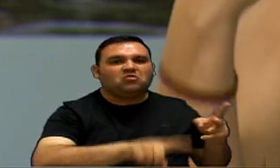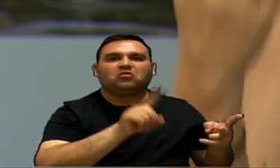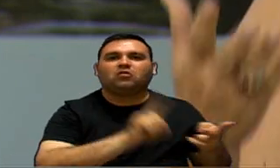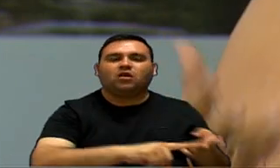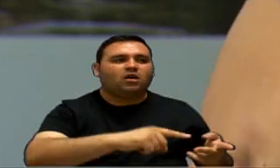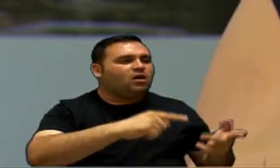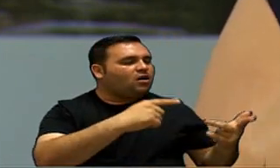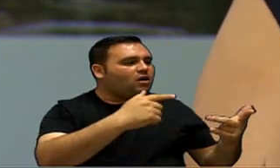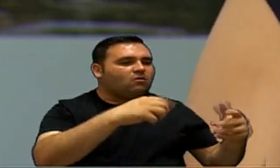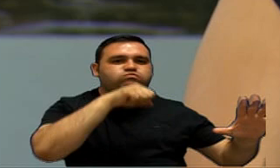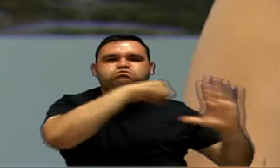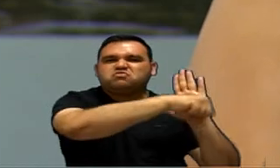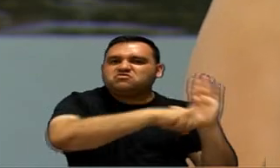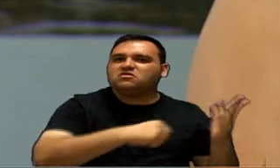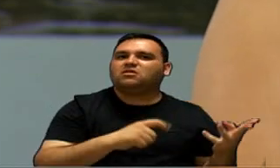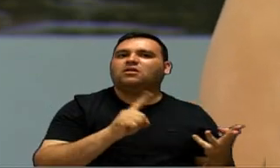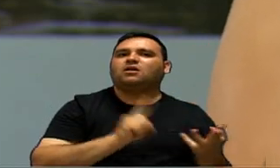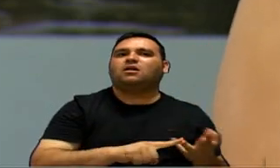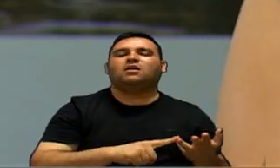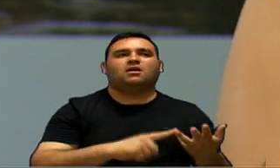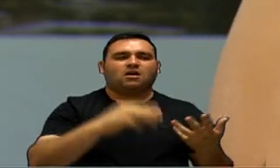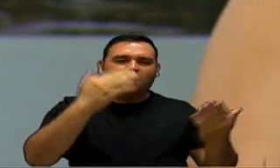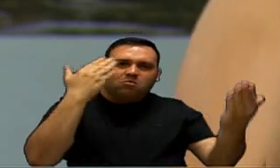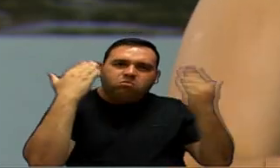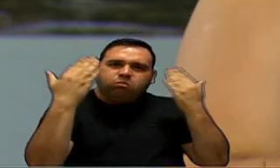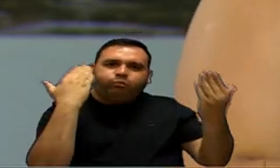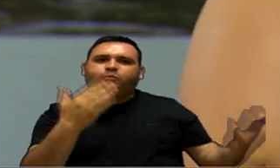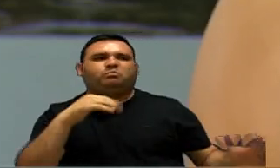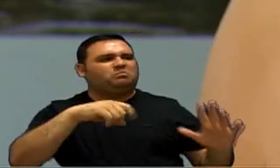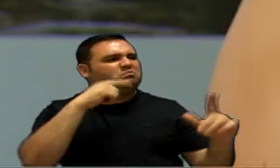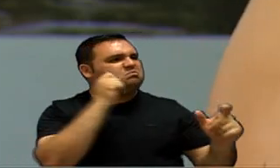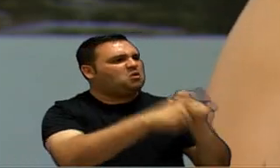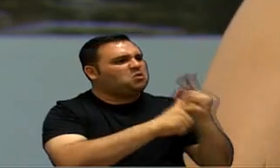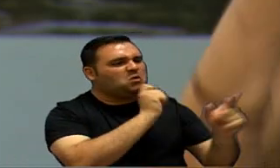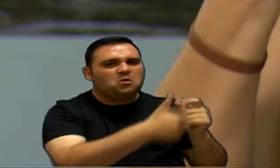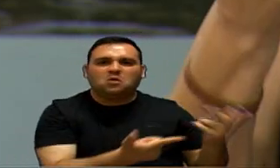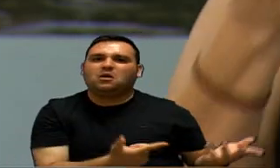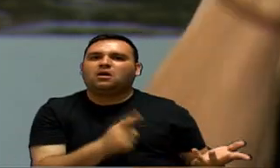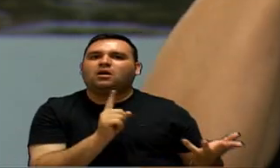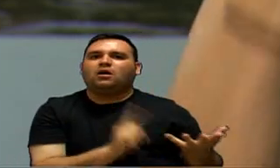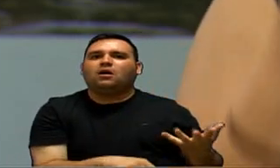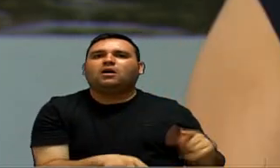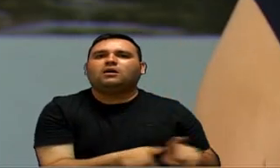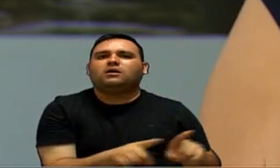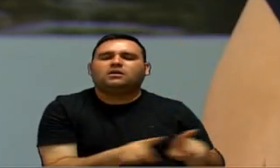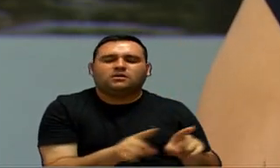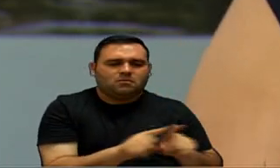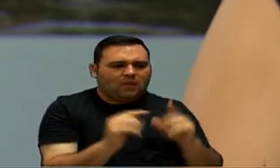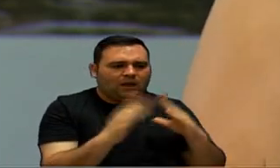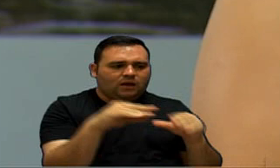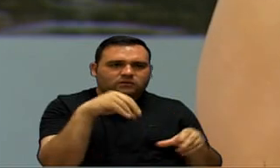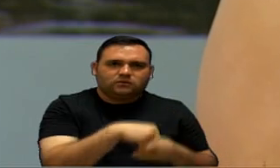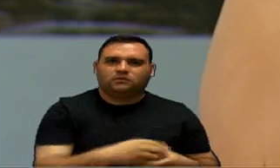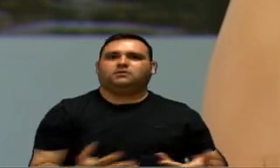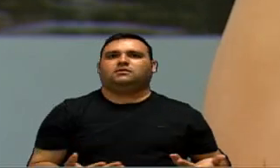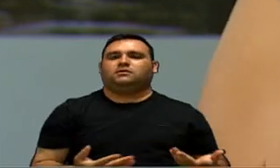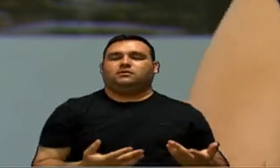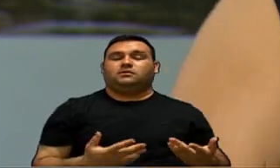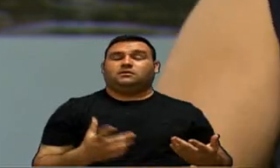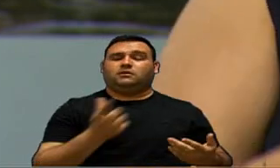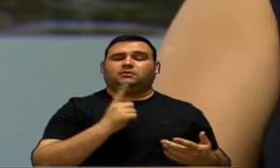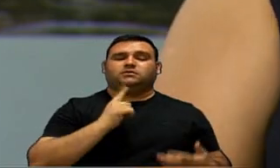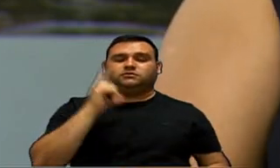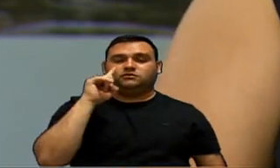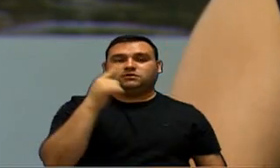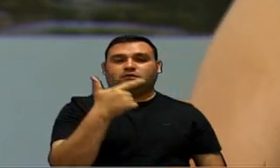violência psicológica, a violência patrimonial. Então, nesse período escolhido, simbólico demais para a gente, que é o dia 25,